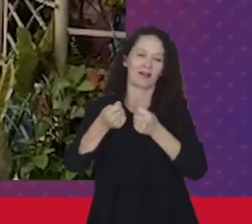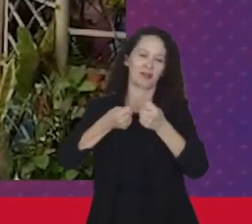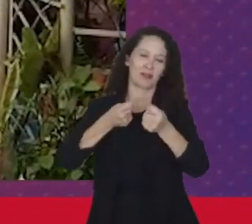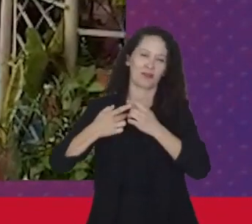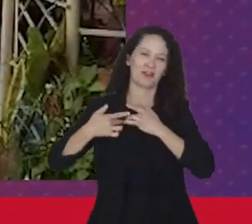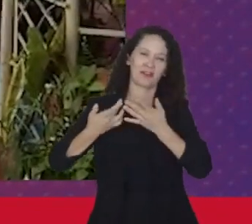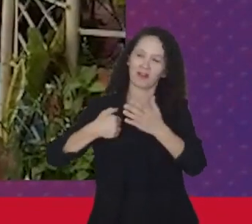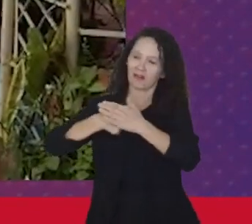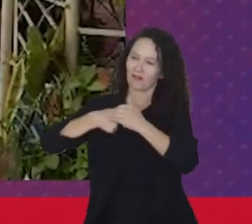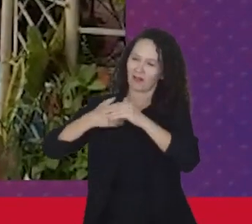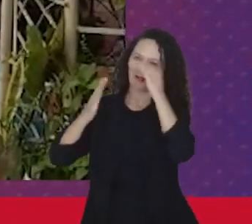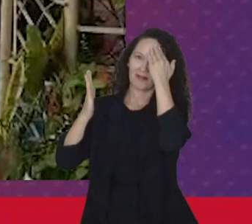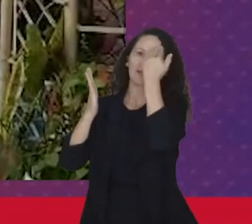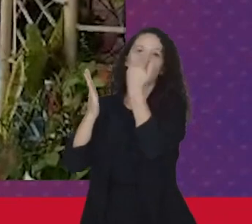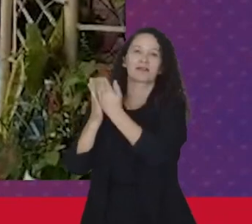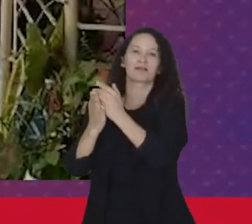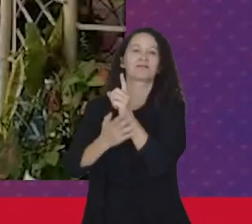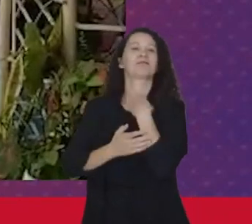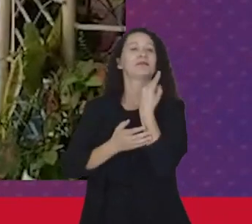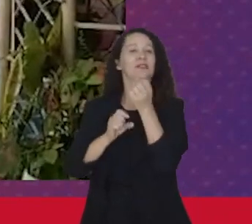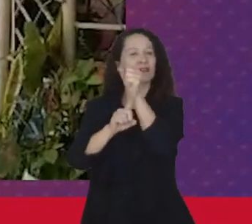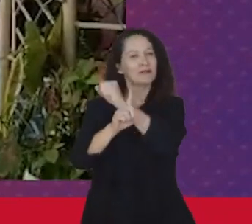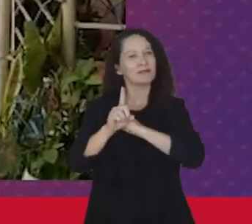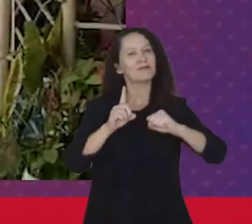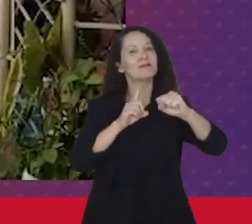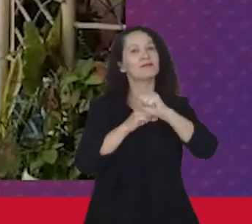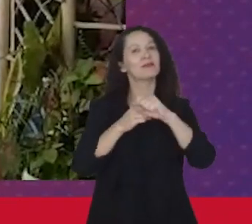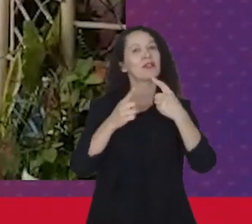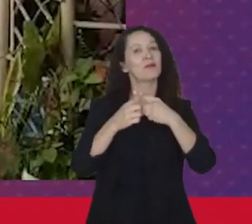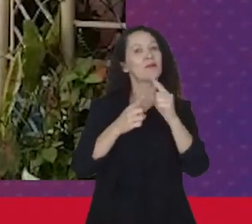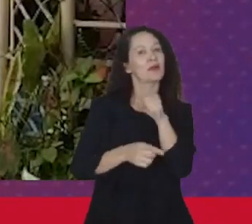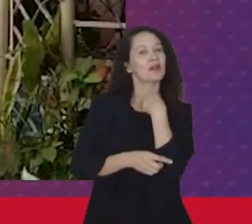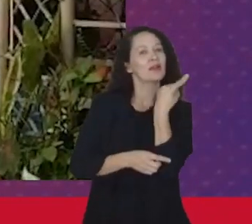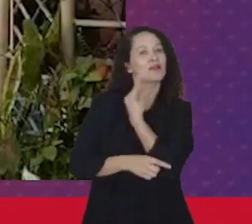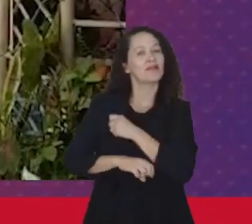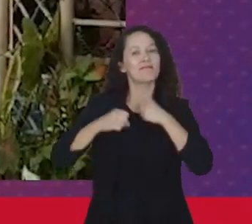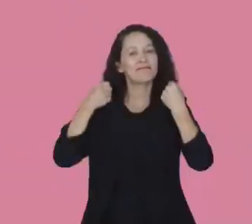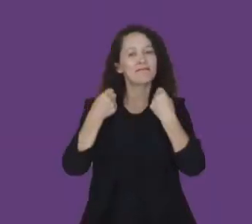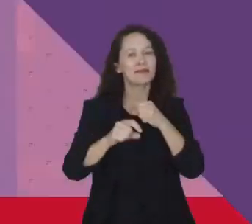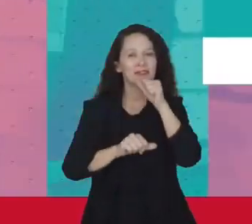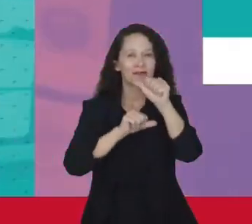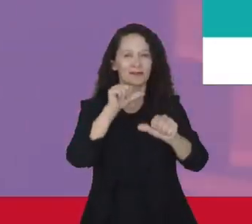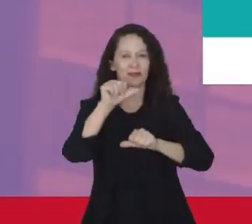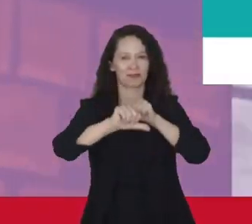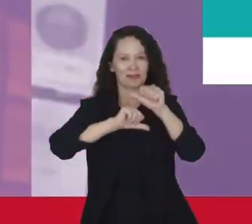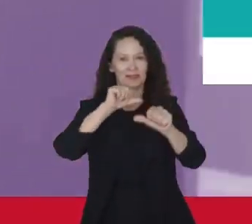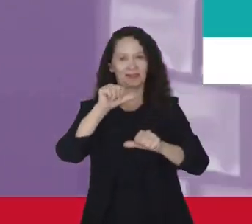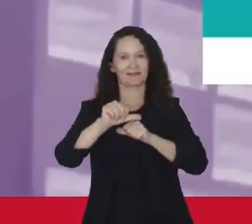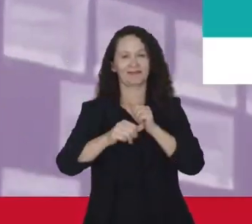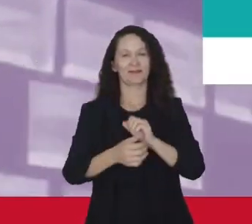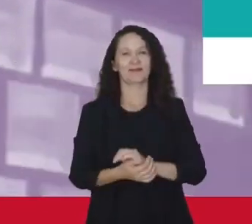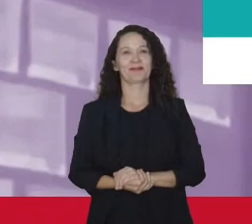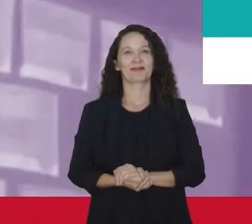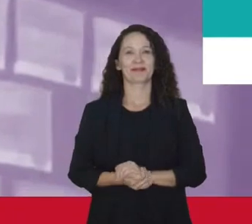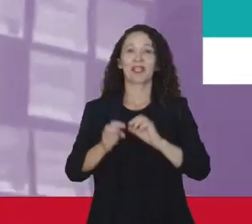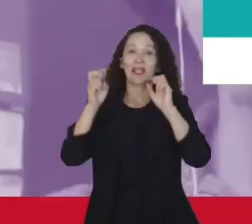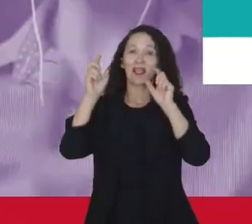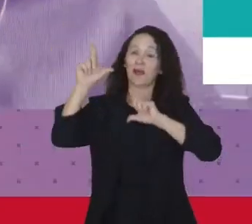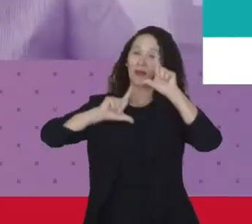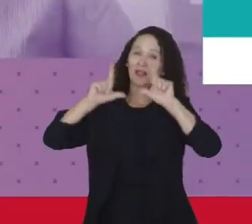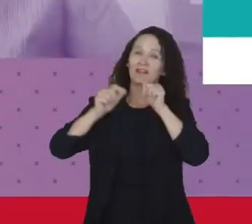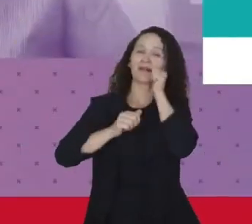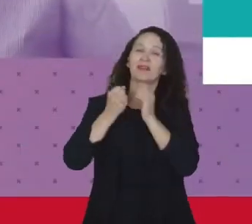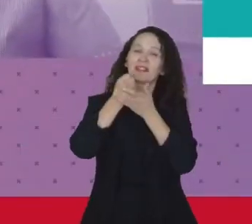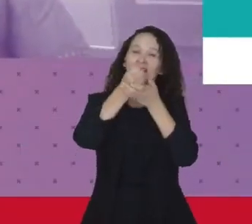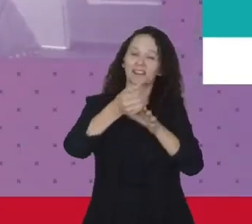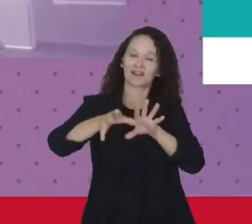todo carinho para a nossa sociedade, porque nós necessitamos de uma mudança. O TV Elas por Elas